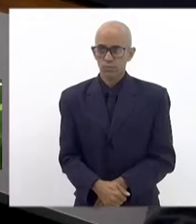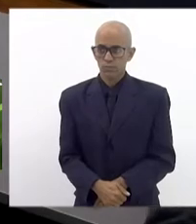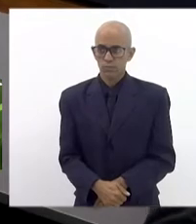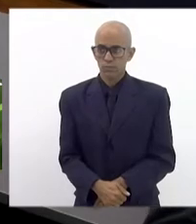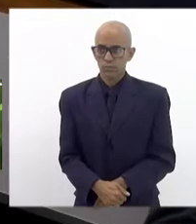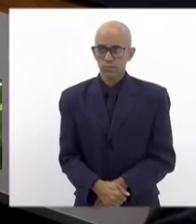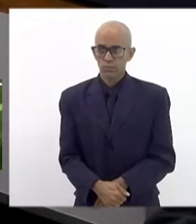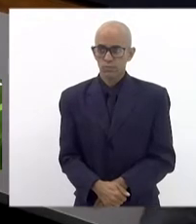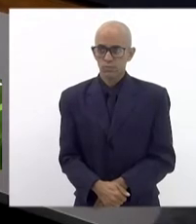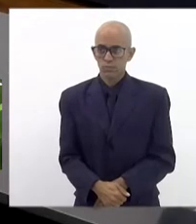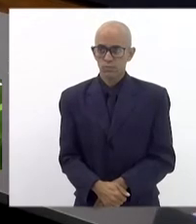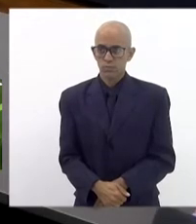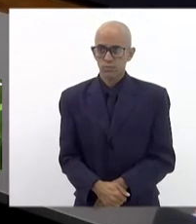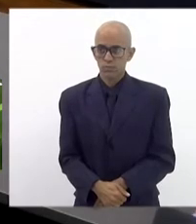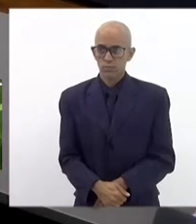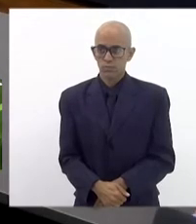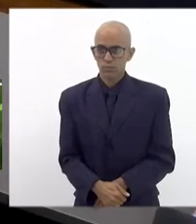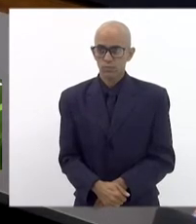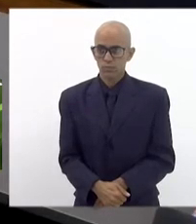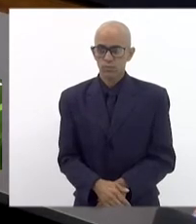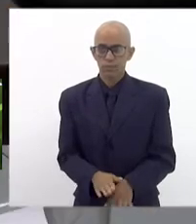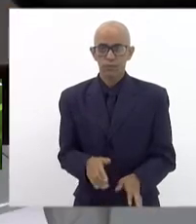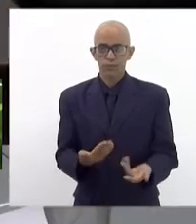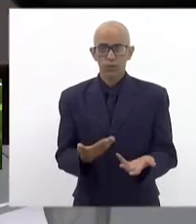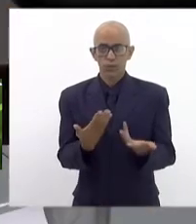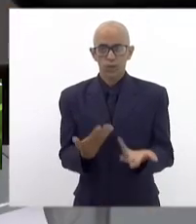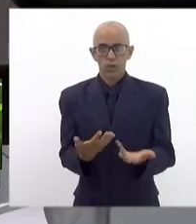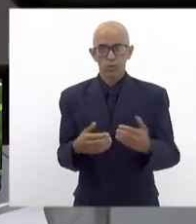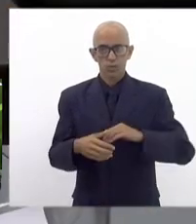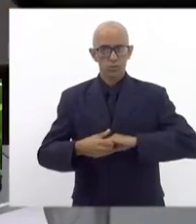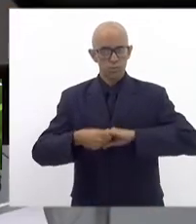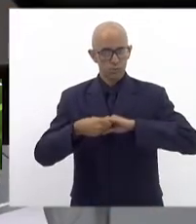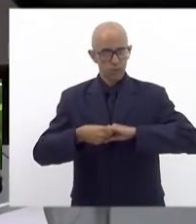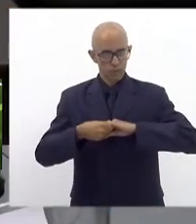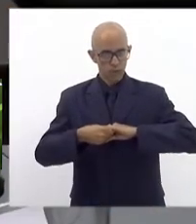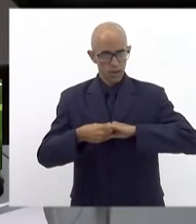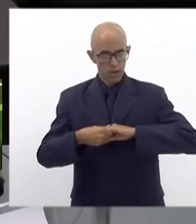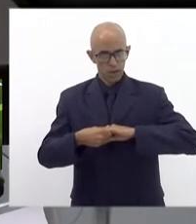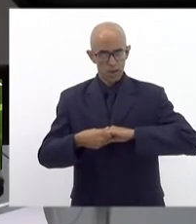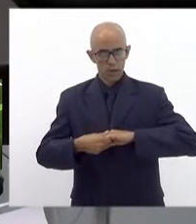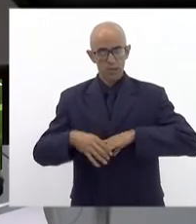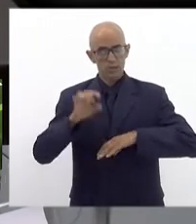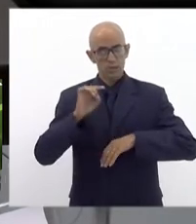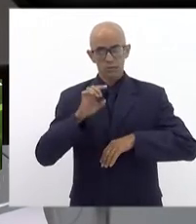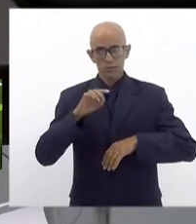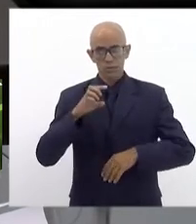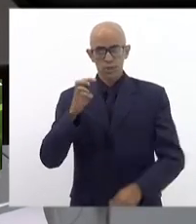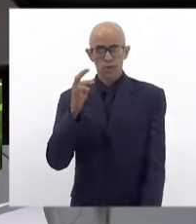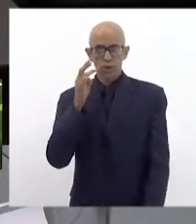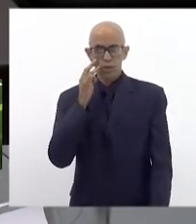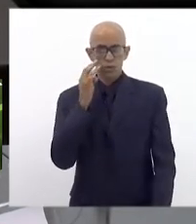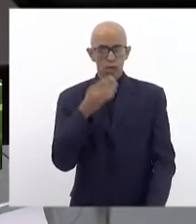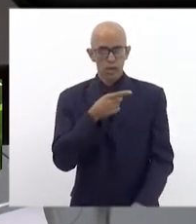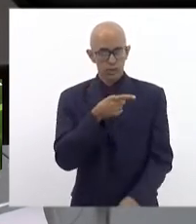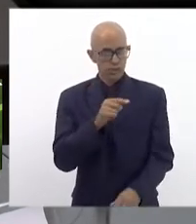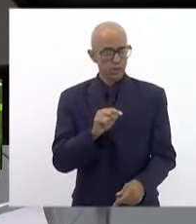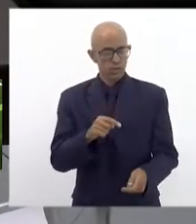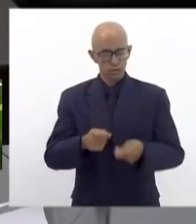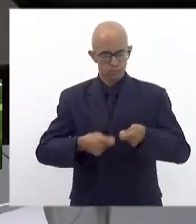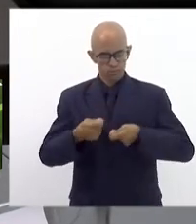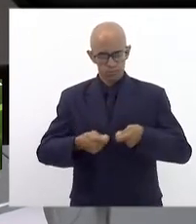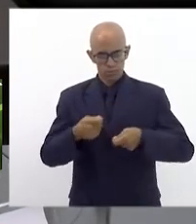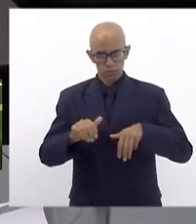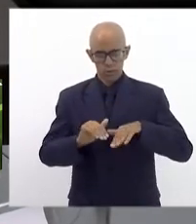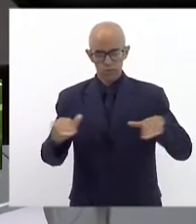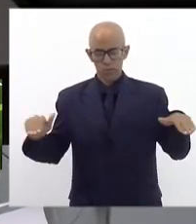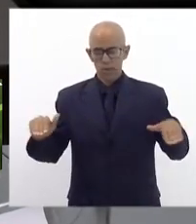Desculpa. Bem, eu queria cumprimentar a todos e todas, em especial o deputado Valdec, que conduz a mesa brilhantemente,